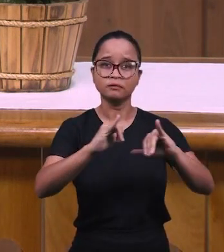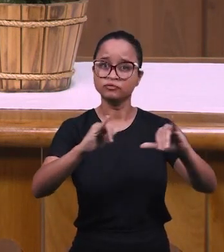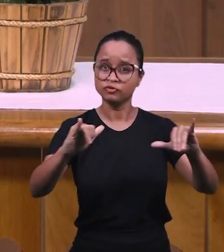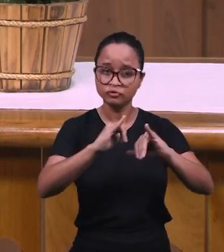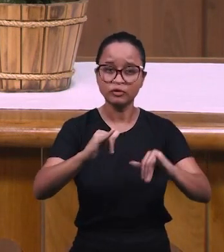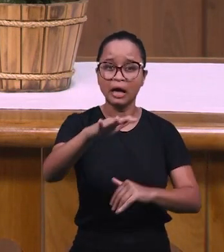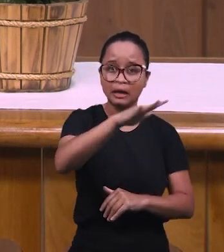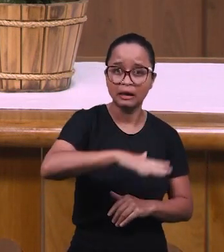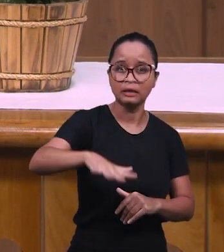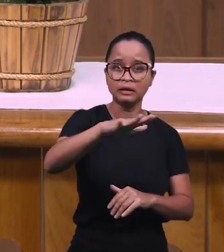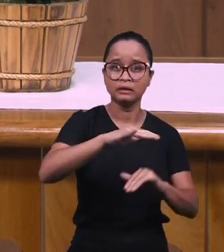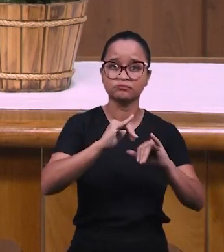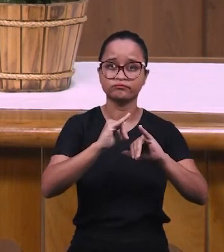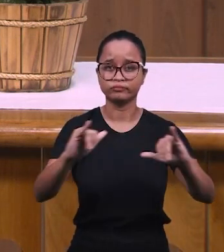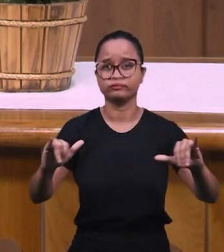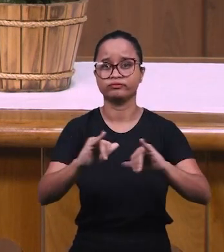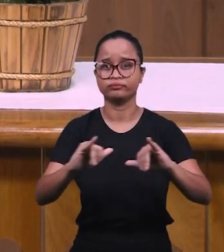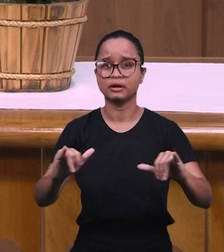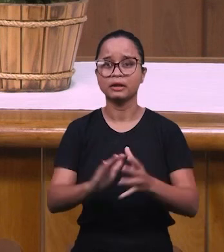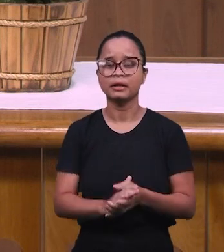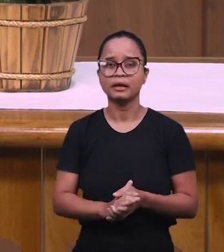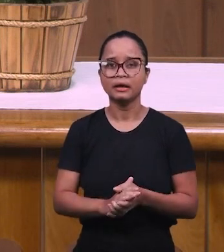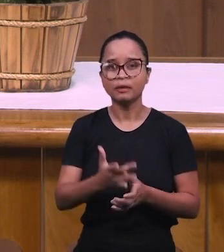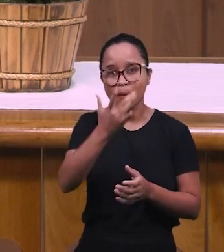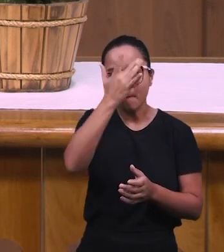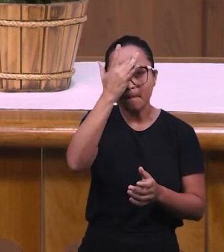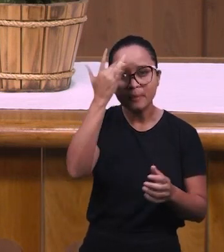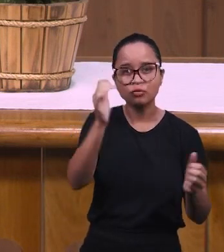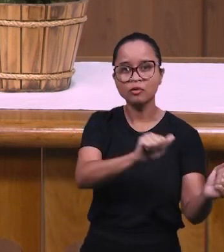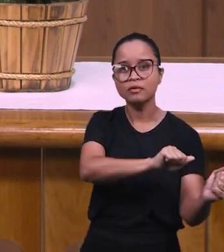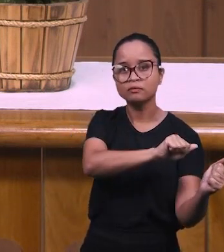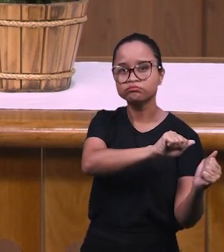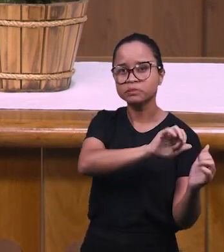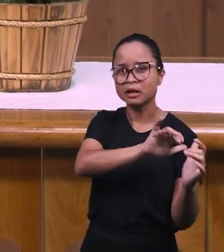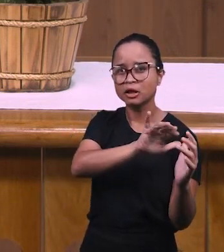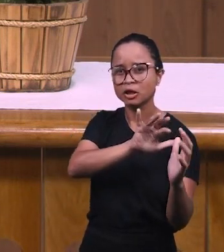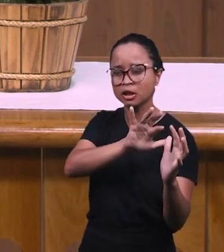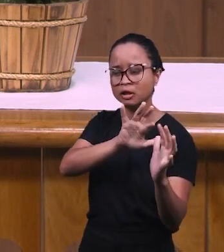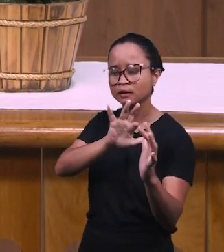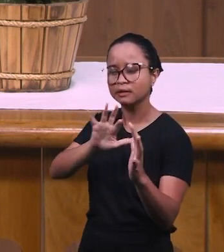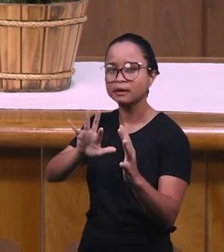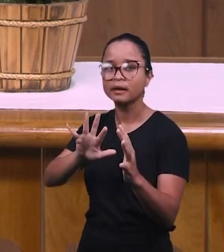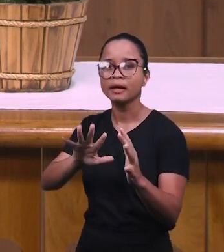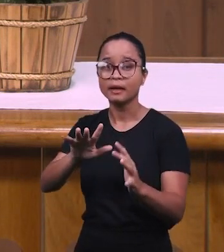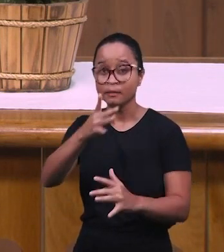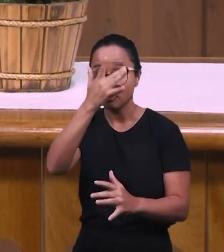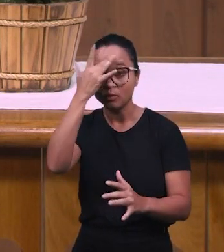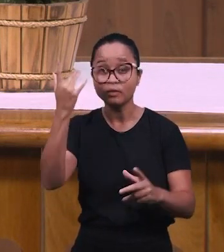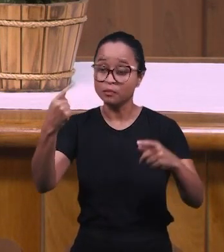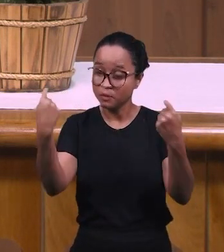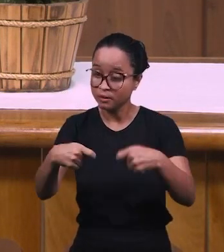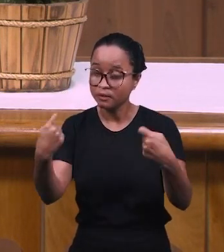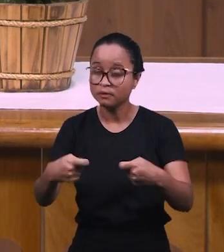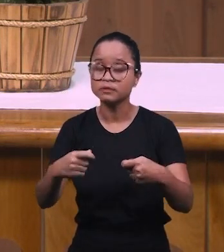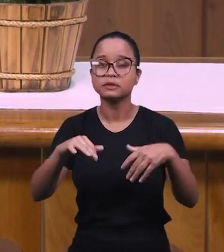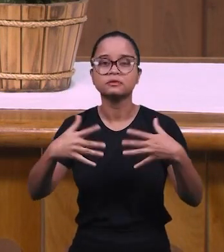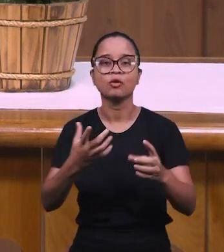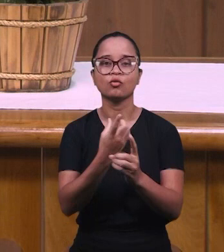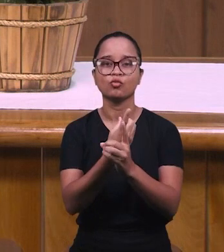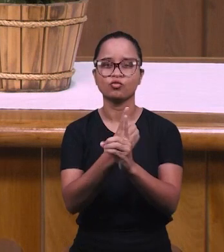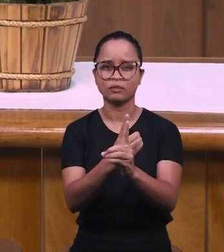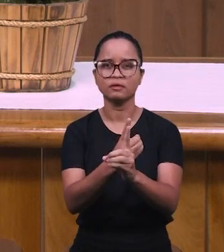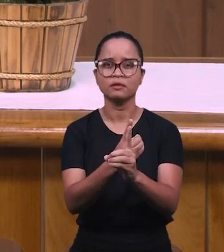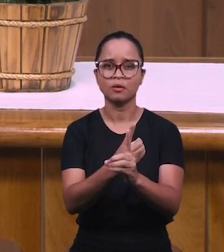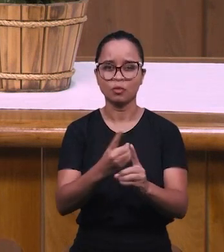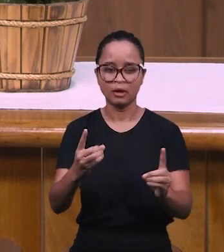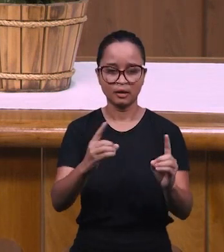a região e começaram a surgir muitas pessoas, muitas necessidades. Então os discípulos, eles se